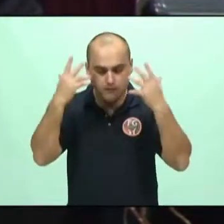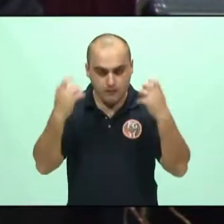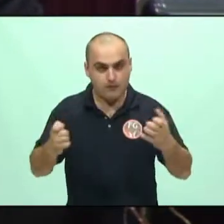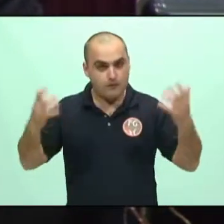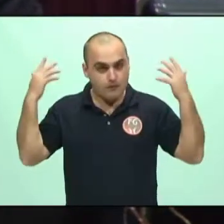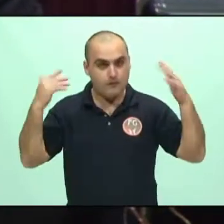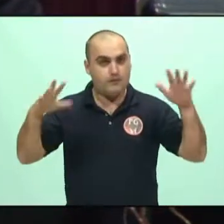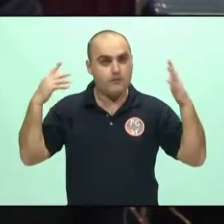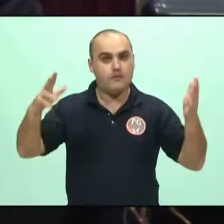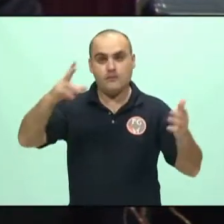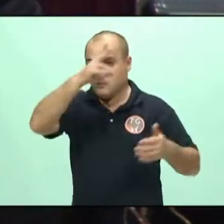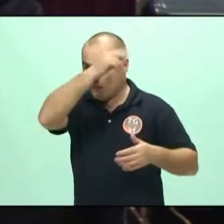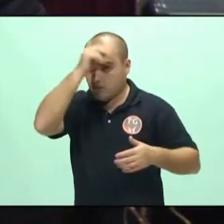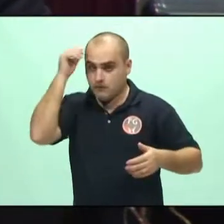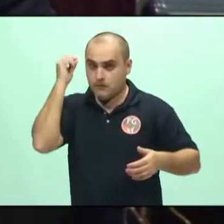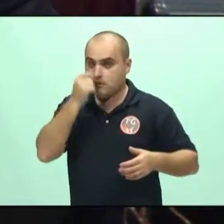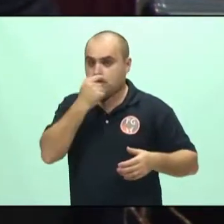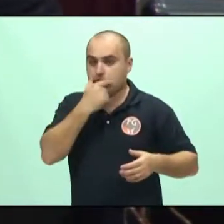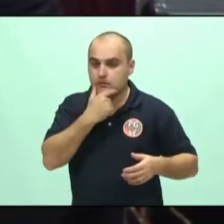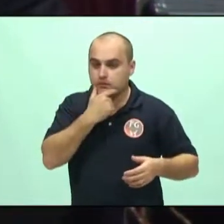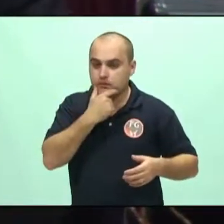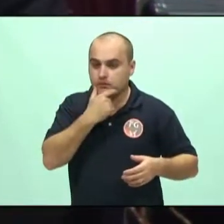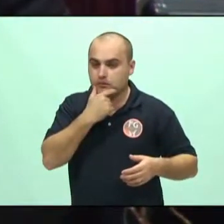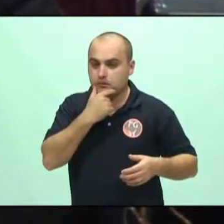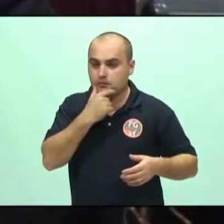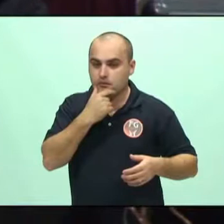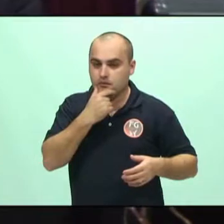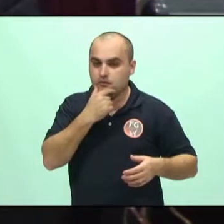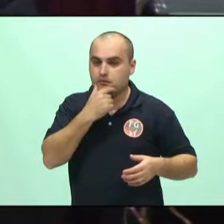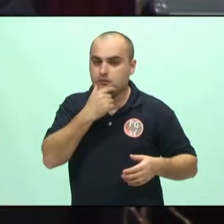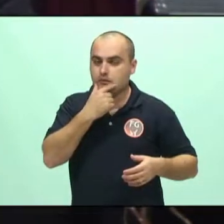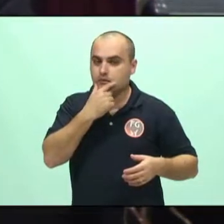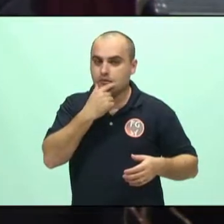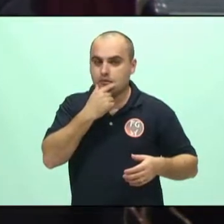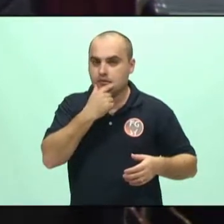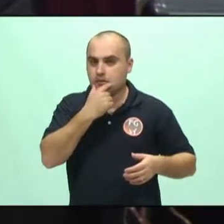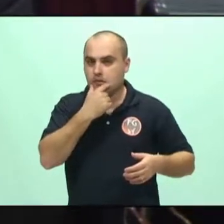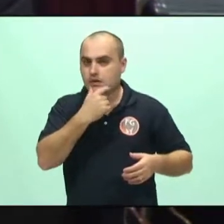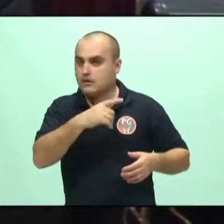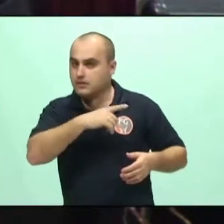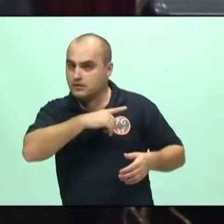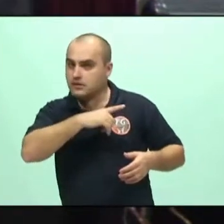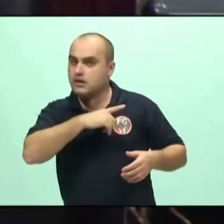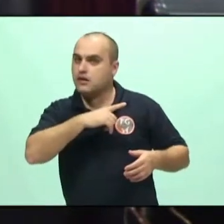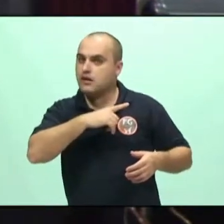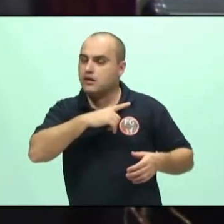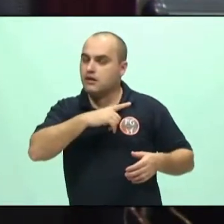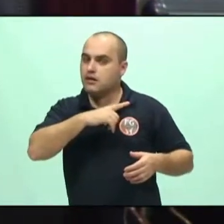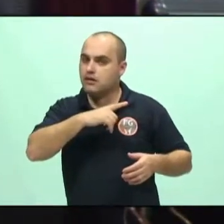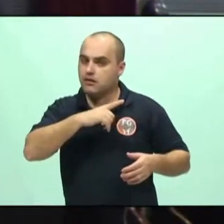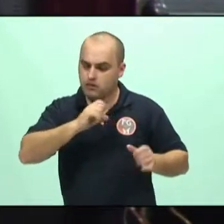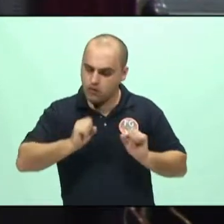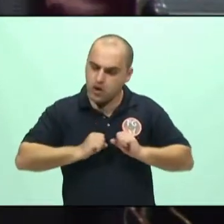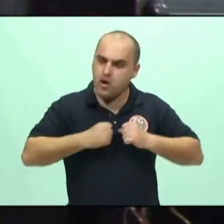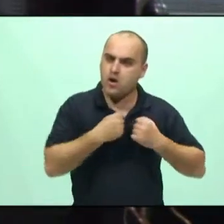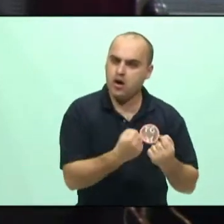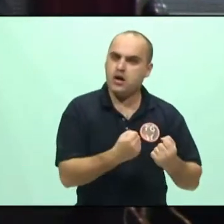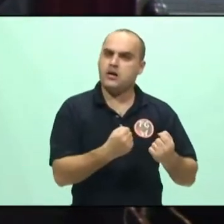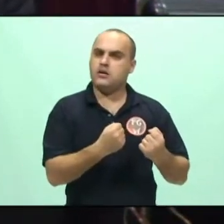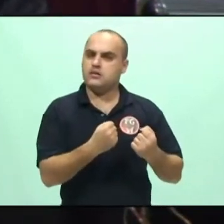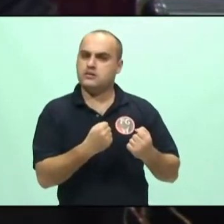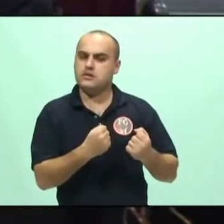prefeito Volnei morastoni tá por ter tido a coragem de fazer e está fazendo realizando